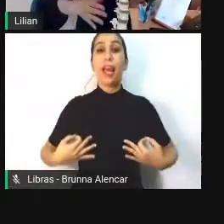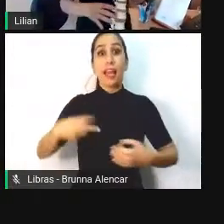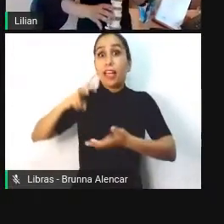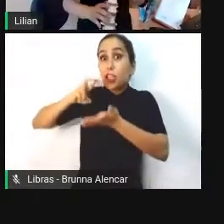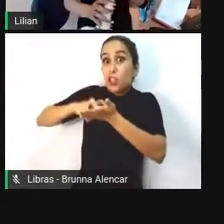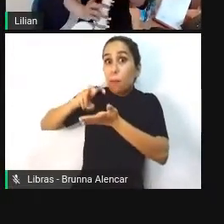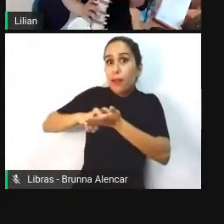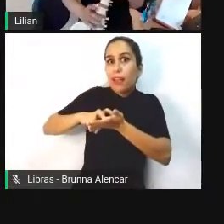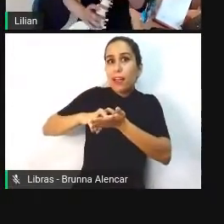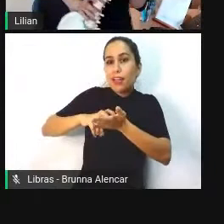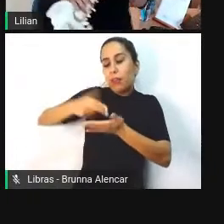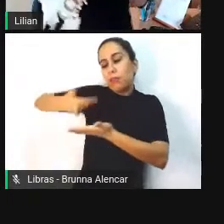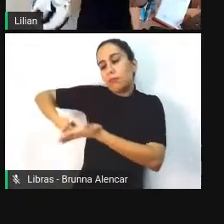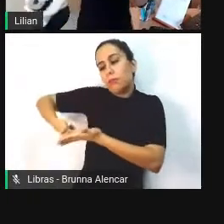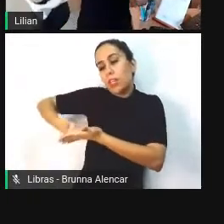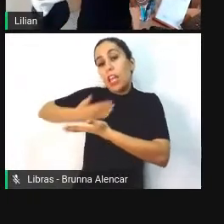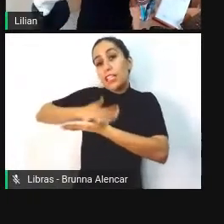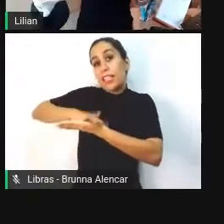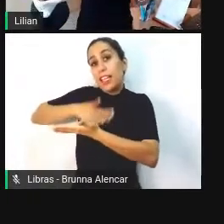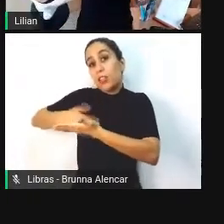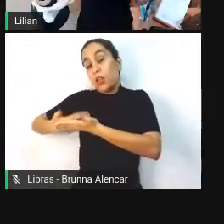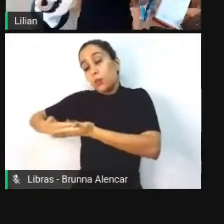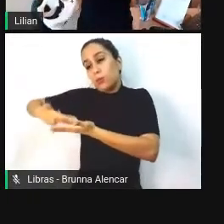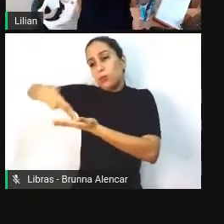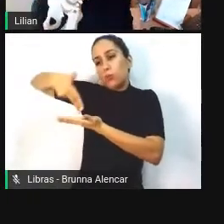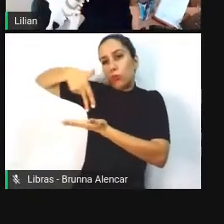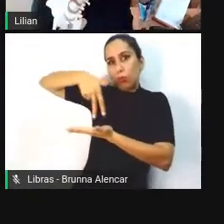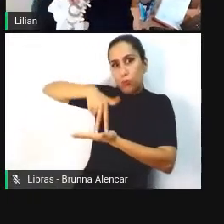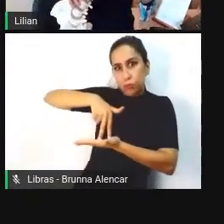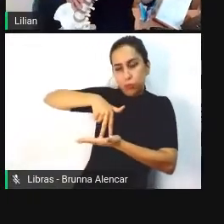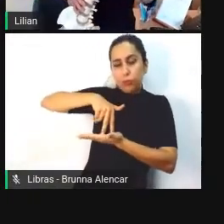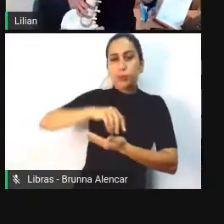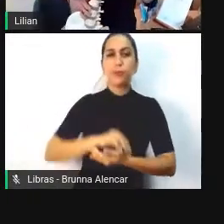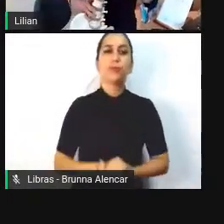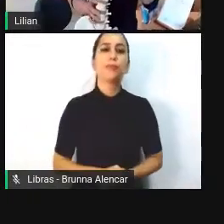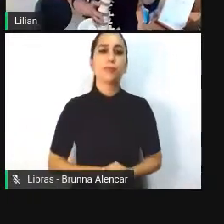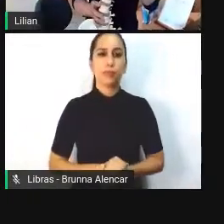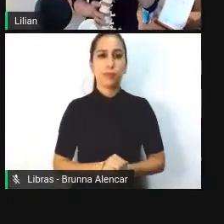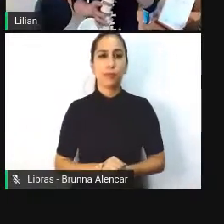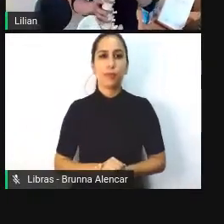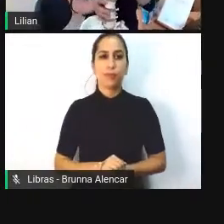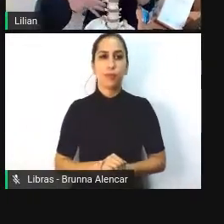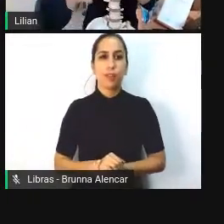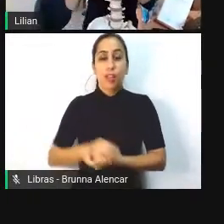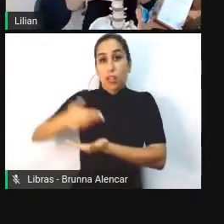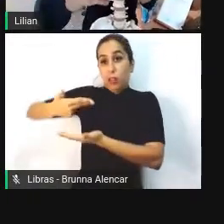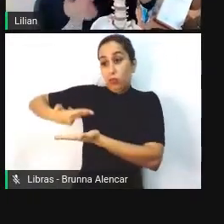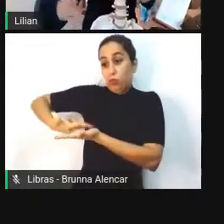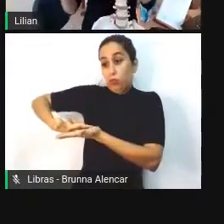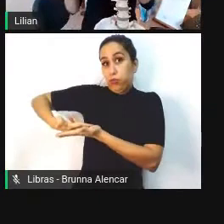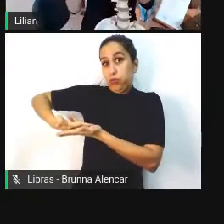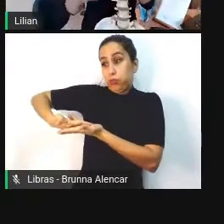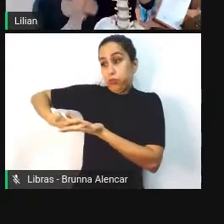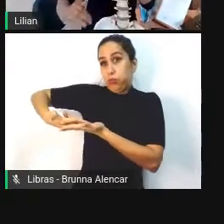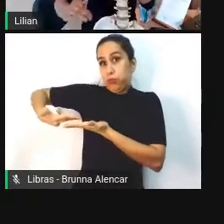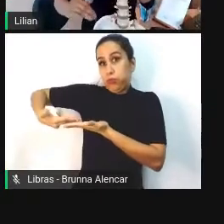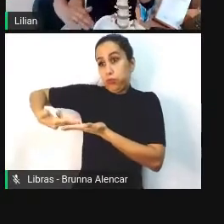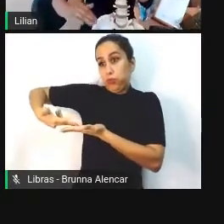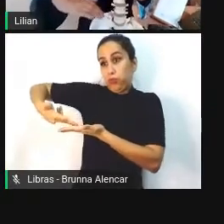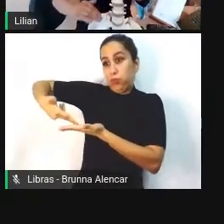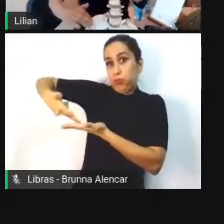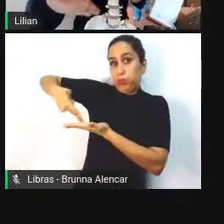né? A partir do momento que eu saio da horizontal e vou passando para a vertical, por exemplo, com 90